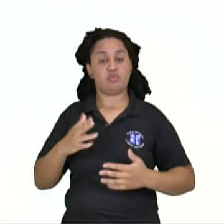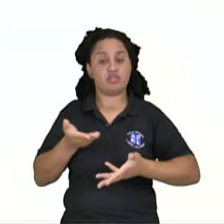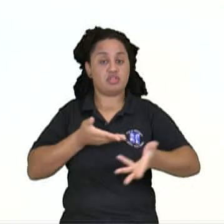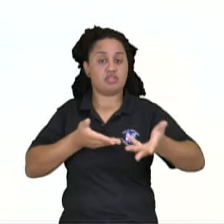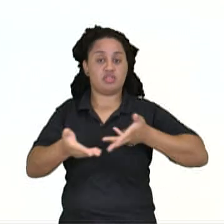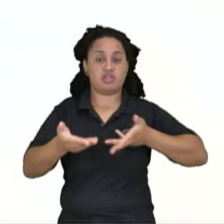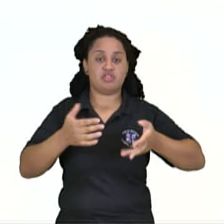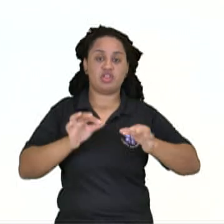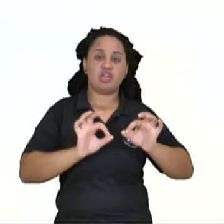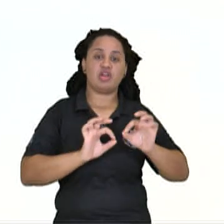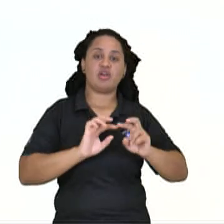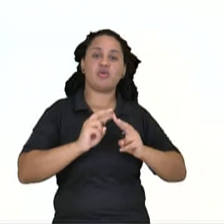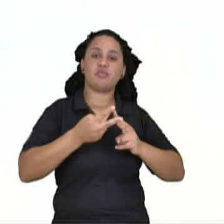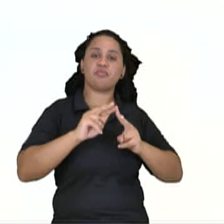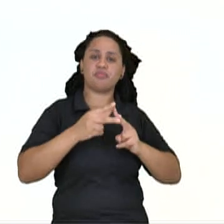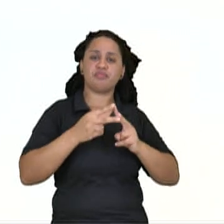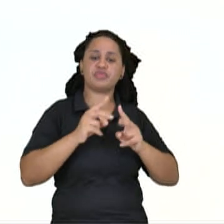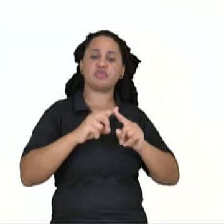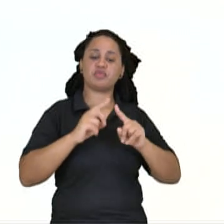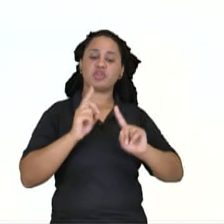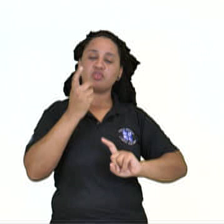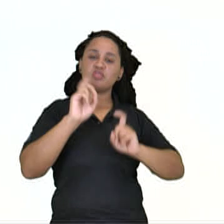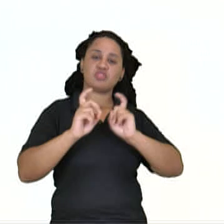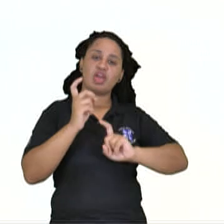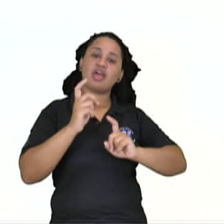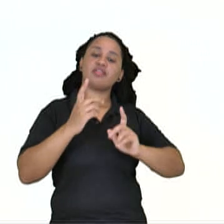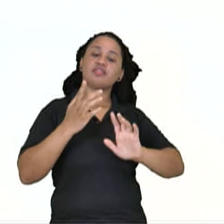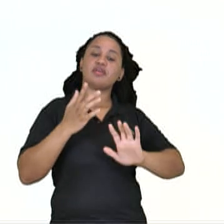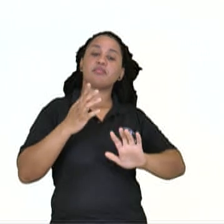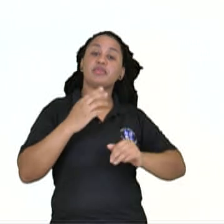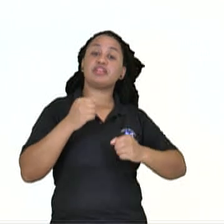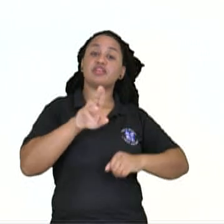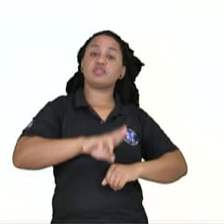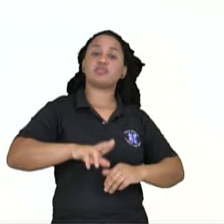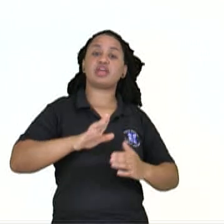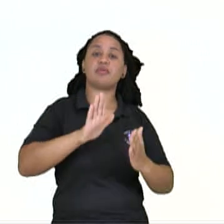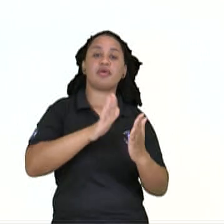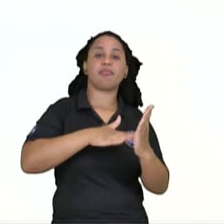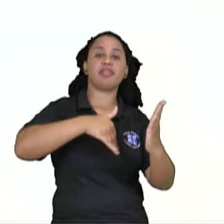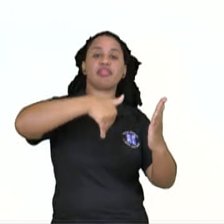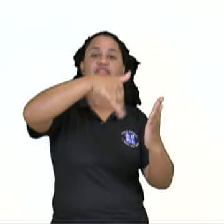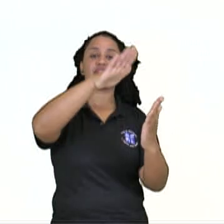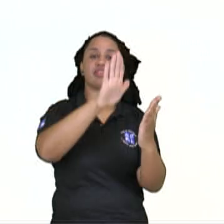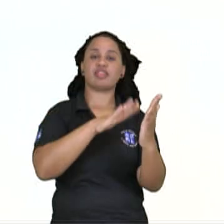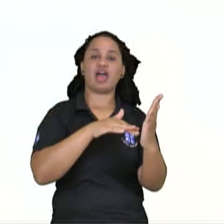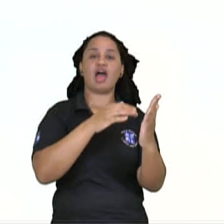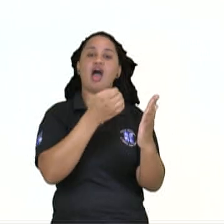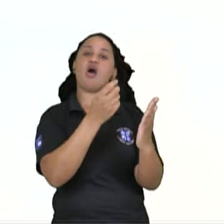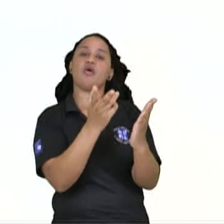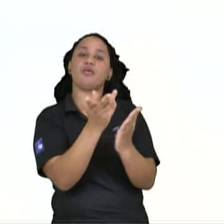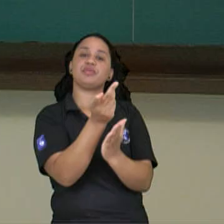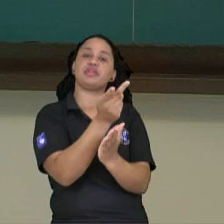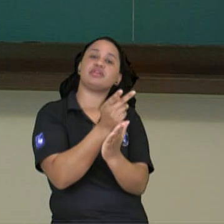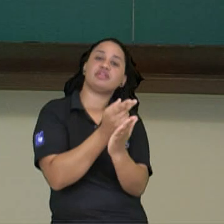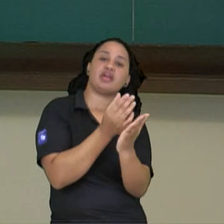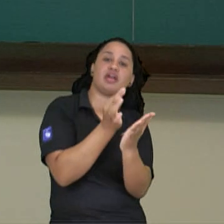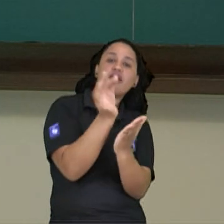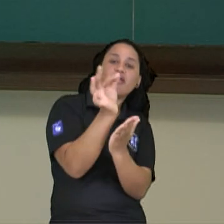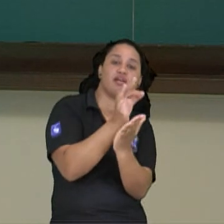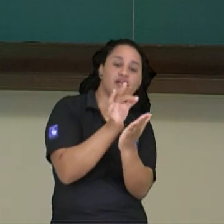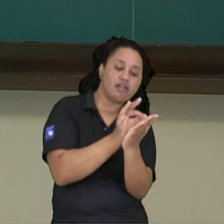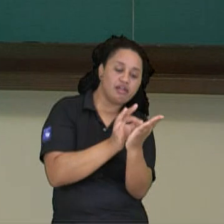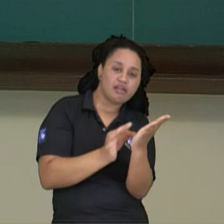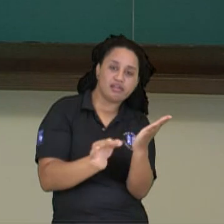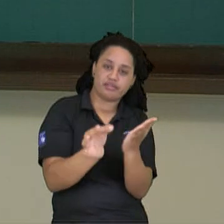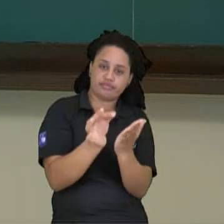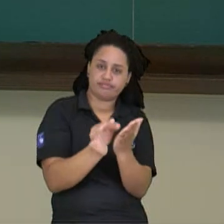seus gestos caracterizam as pinceladas e os traços. Não sei se você